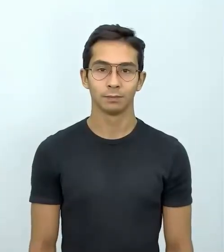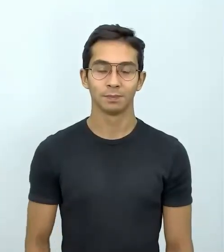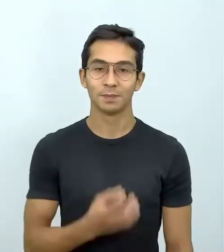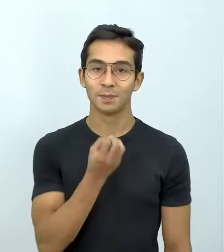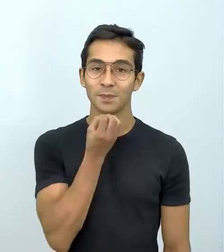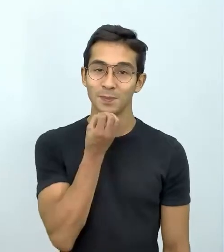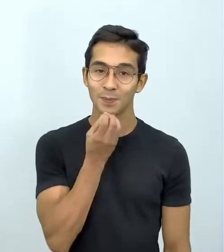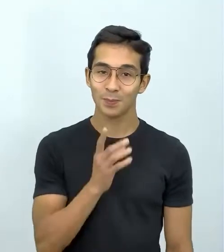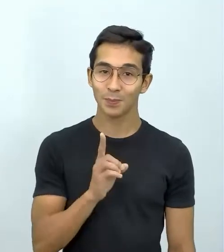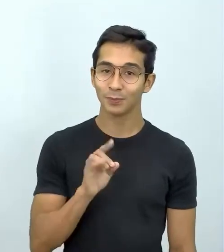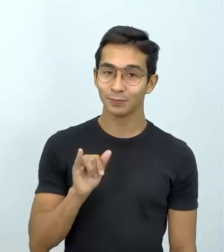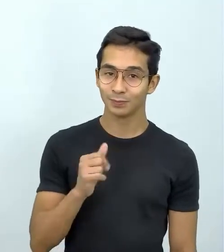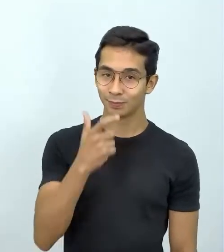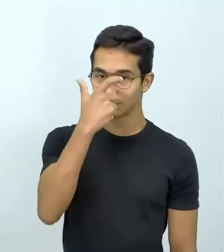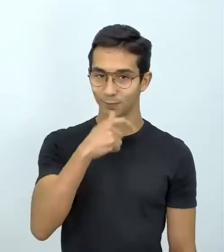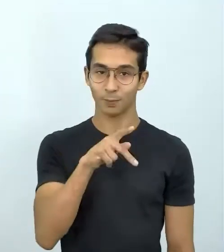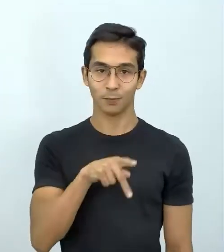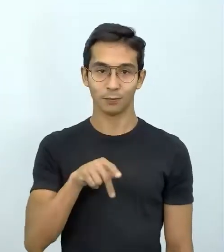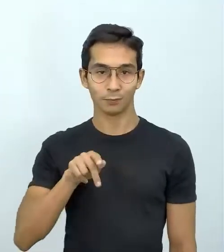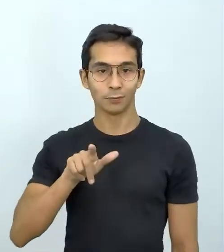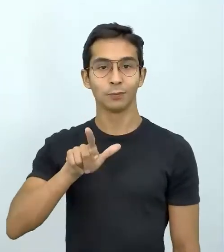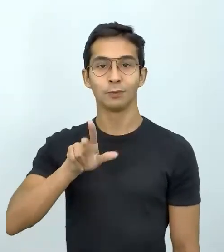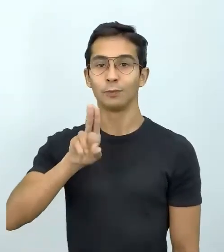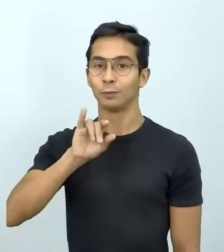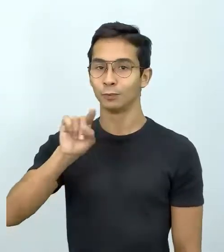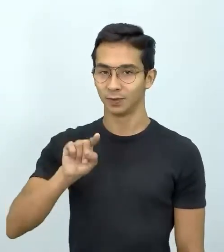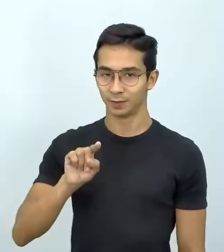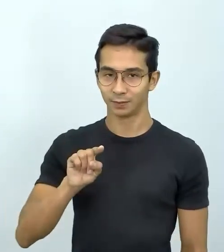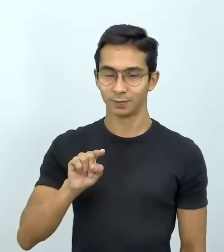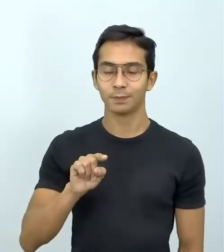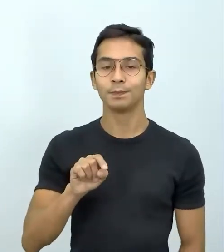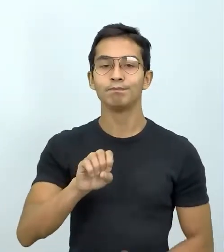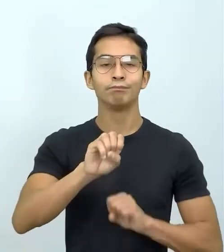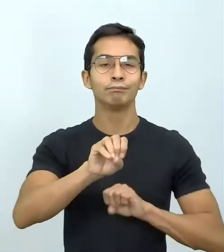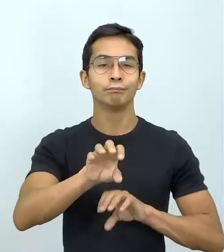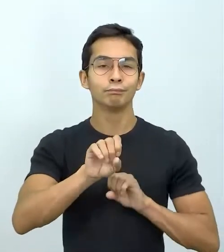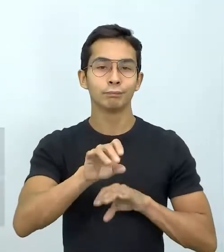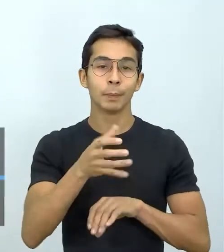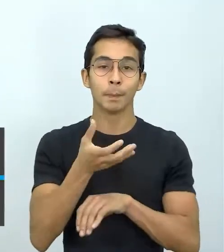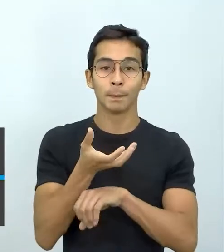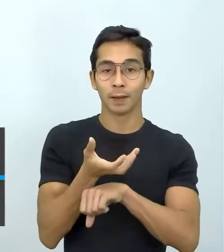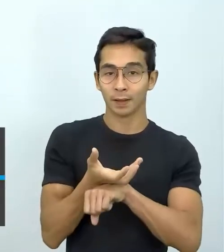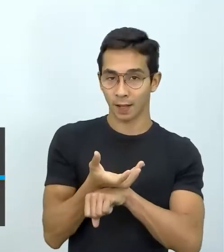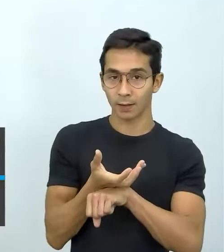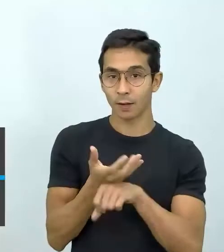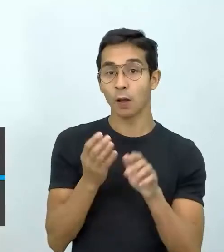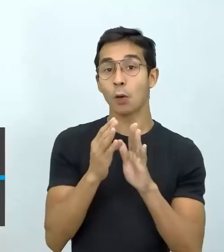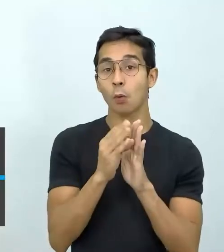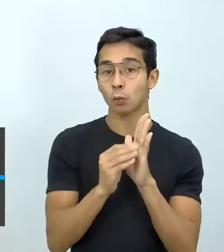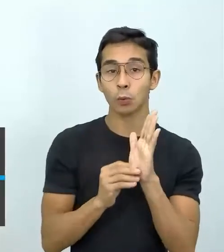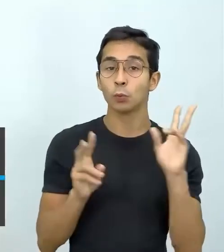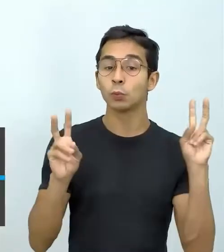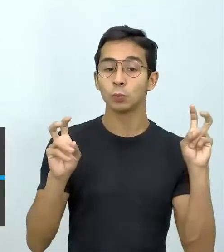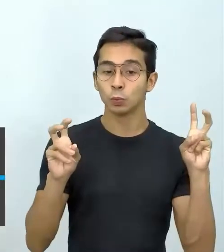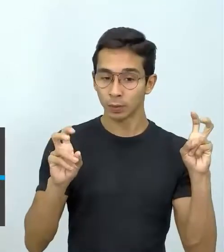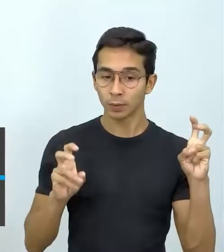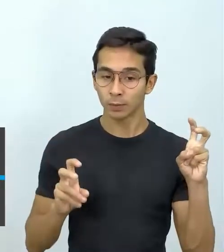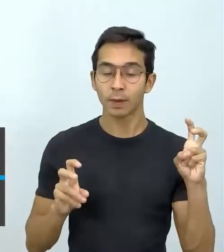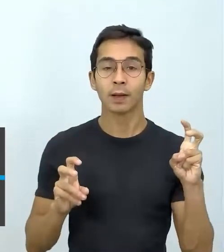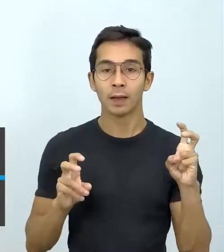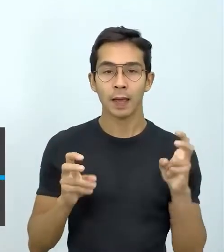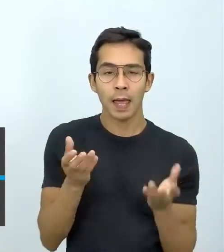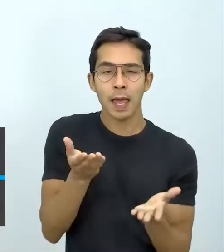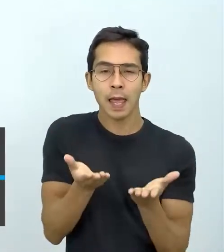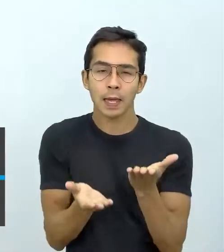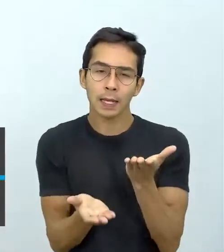Bom dia, eu sou o professor Luiz, E eu estarei ministrando para vocês o conteúdo de equilíbrio químico. Sou professor